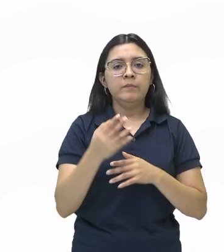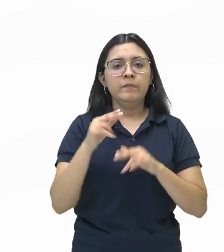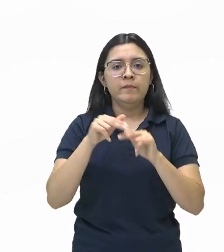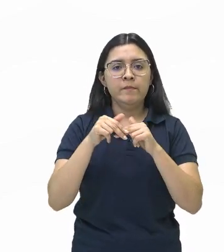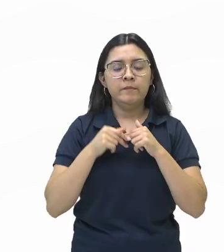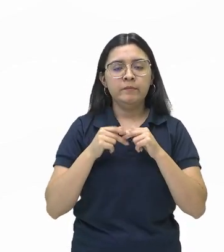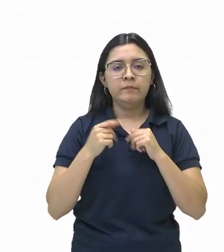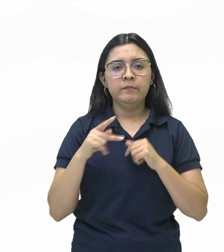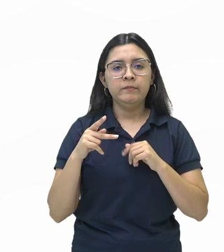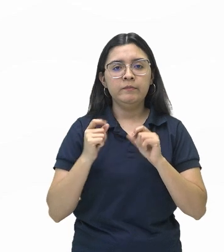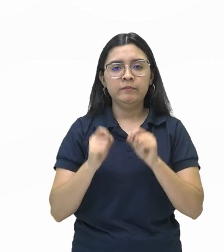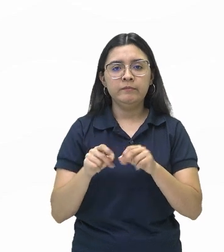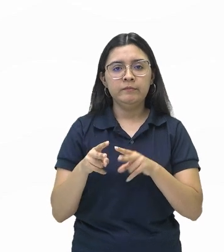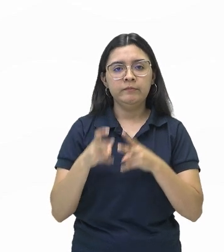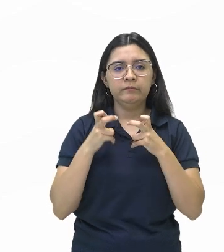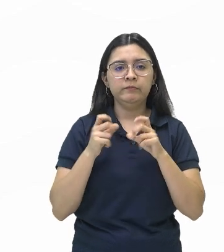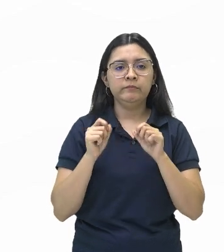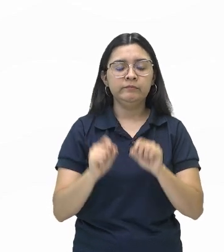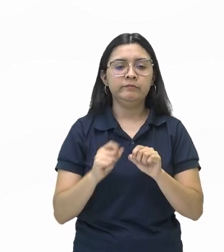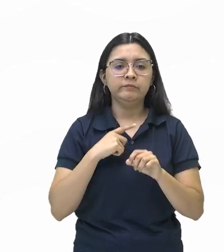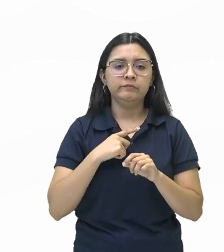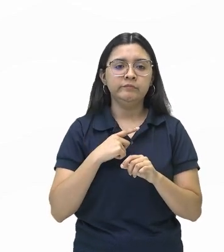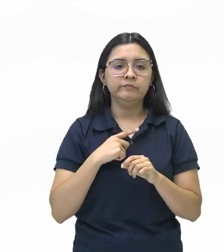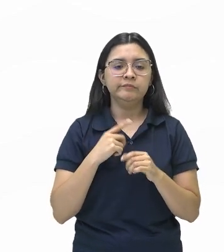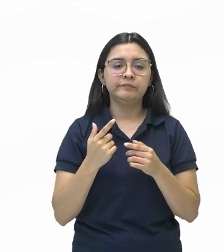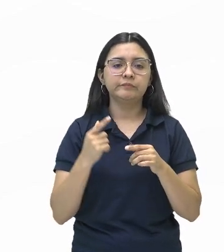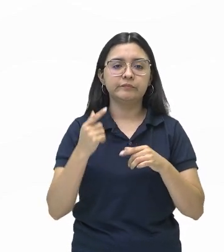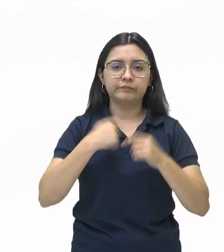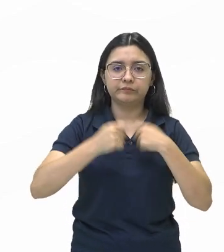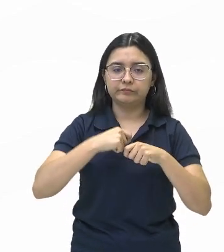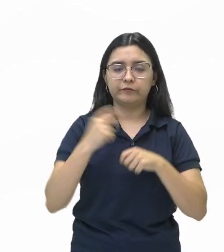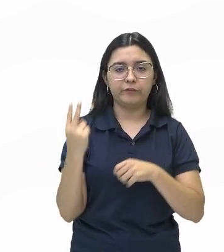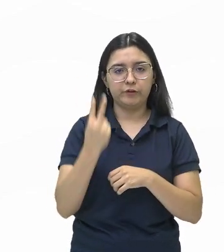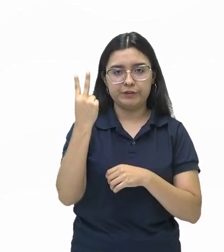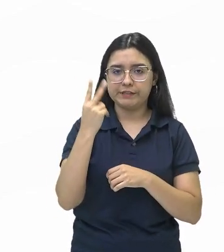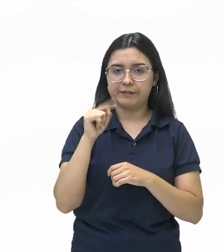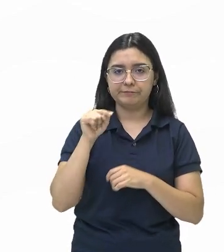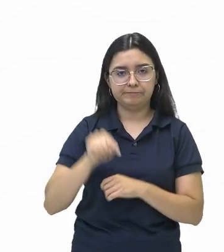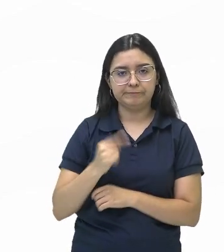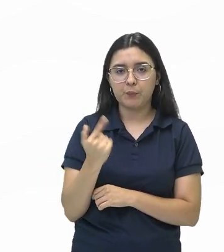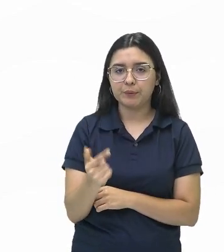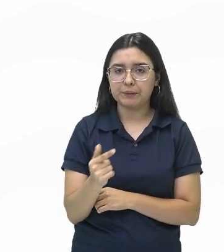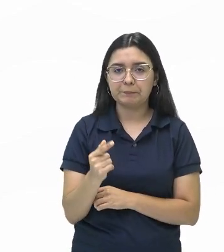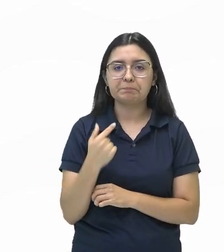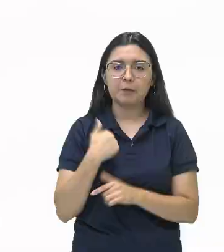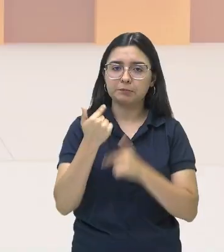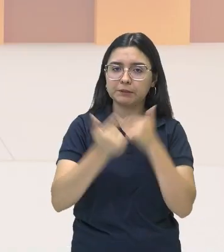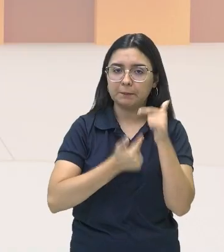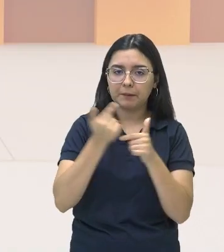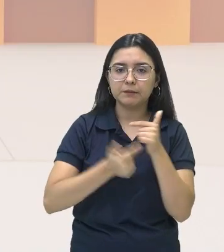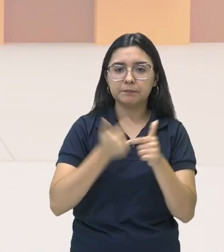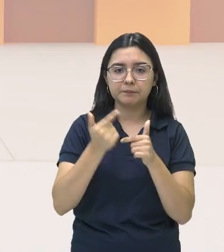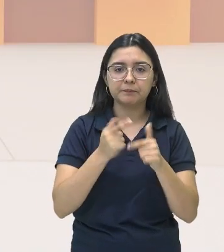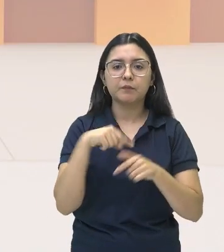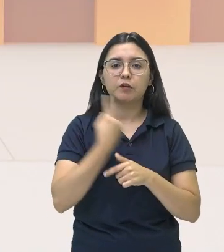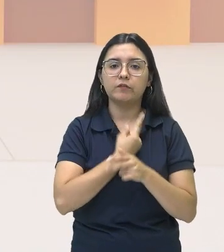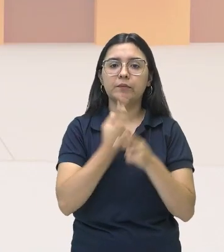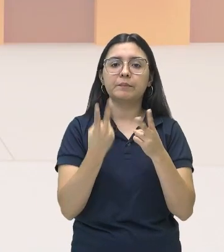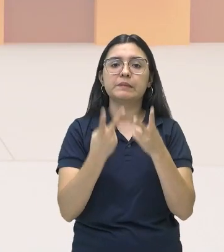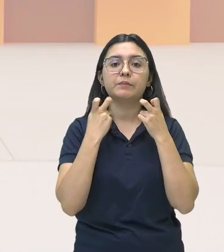à exploração econômica. Ou seja, ele não é valorizado. É muito trabalho, né? E aqui a gente vai visualizar um pouco